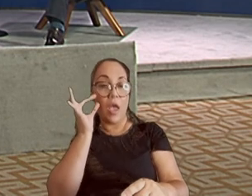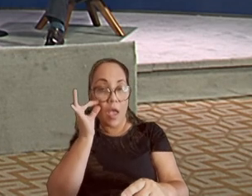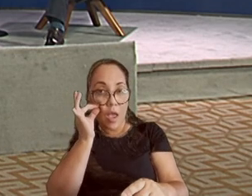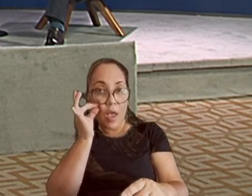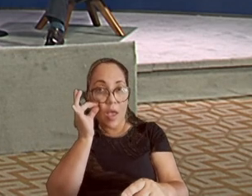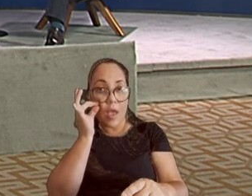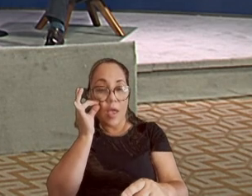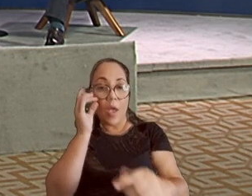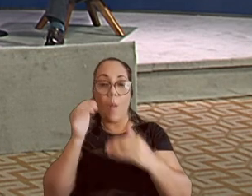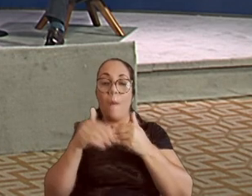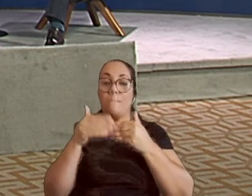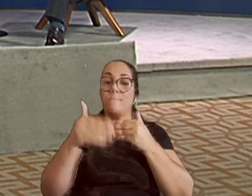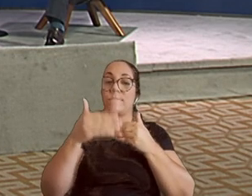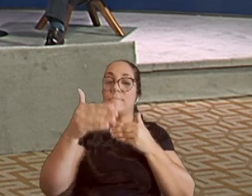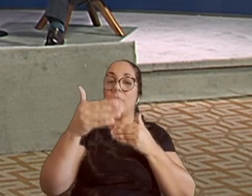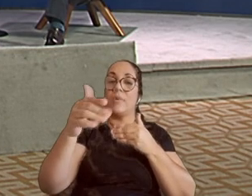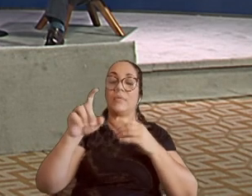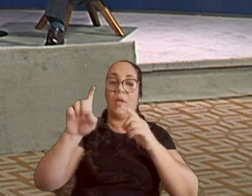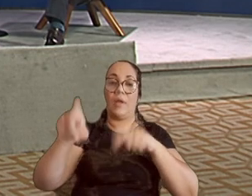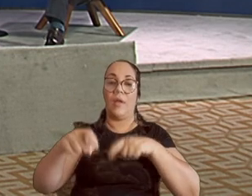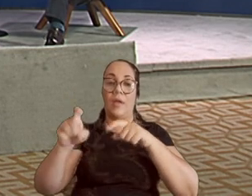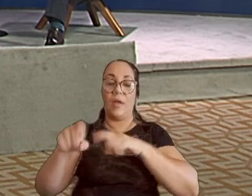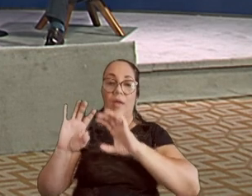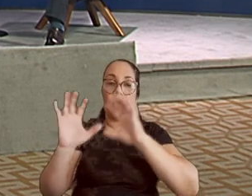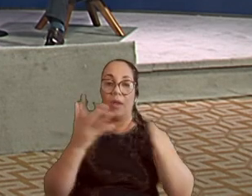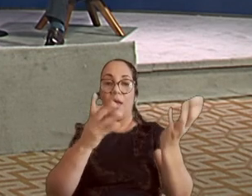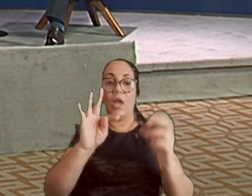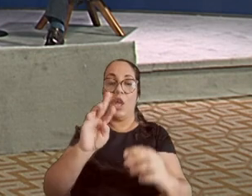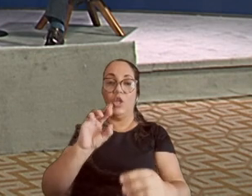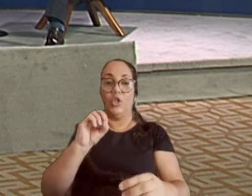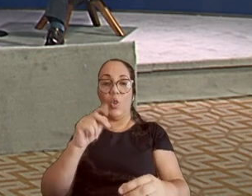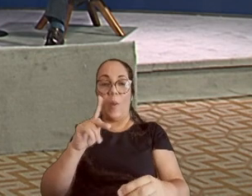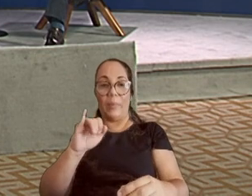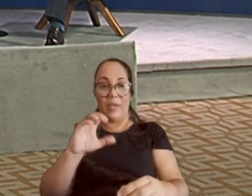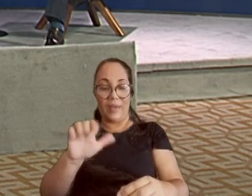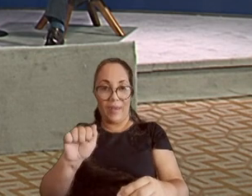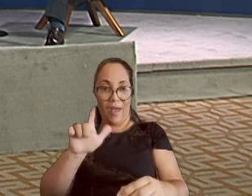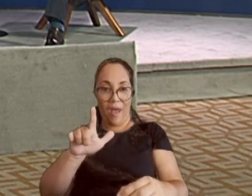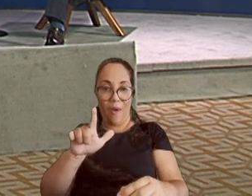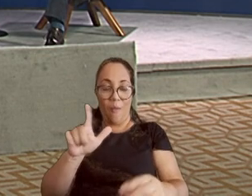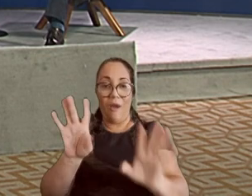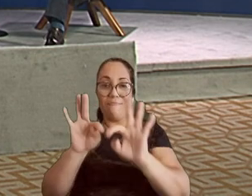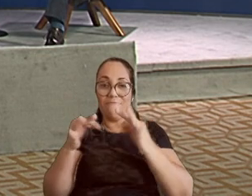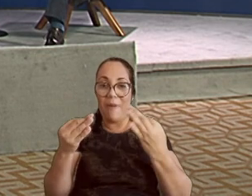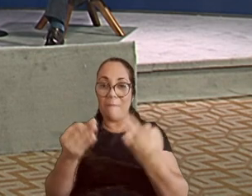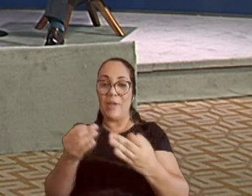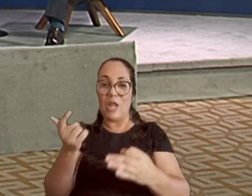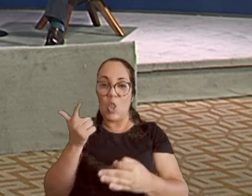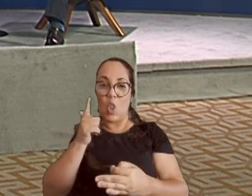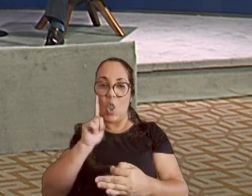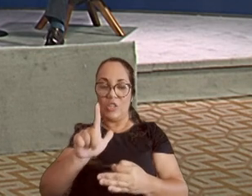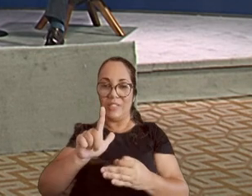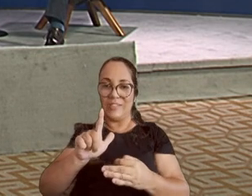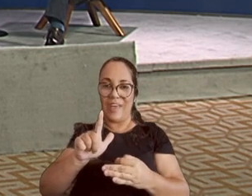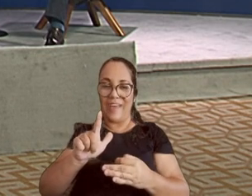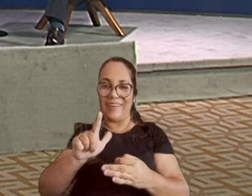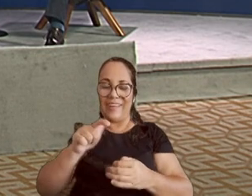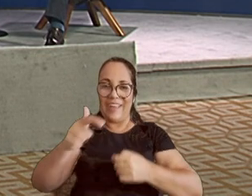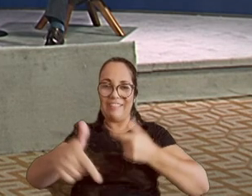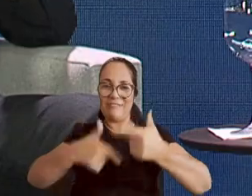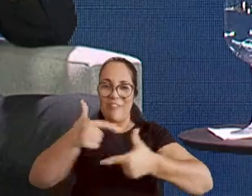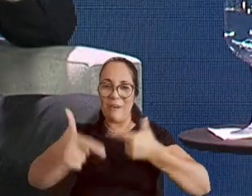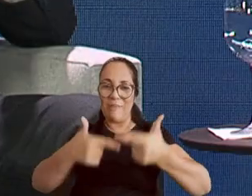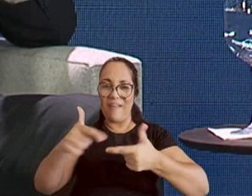que gente como a família logo mas nessa LC e outros grandes produtores conseguem fazer o cerrado brasileiro em termos de produtividade por